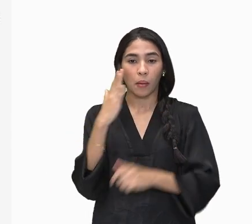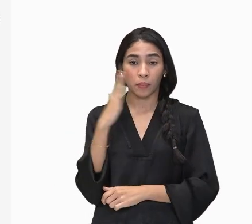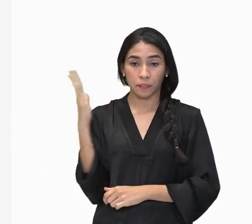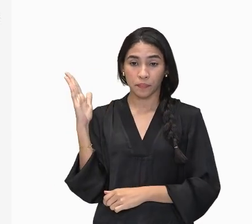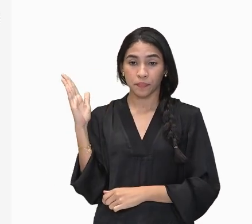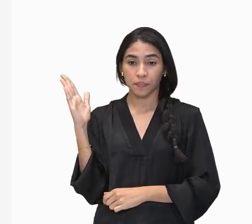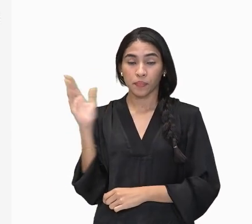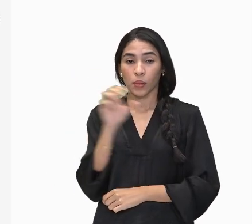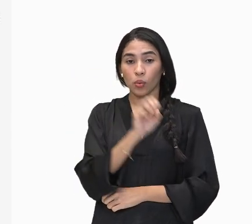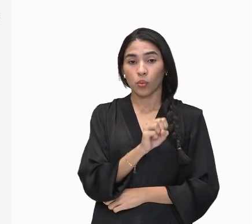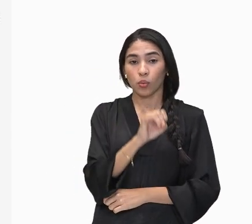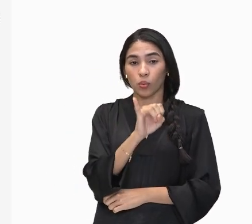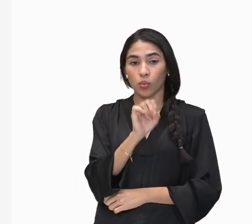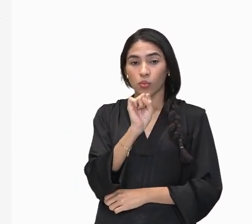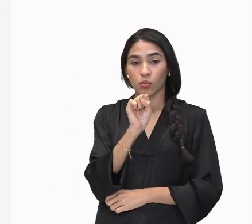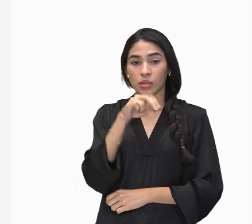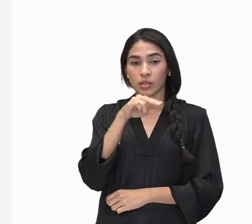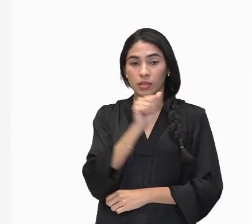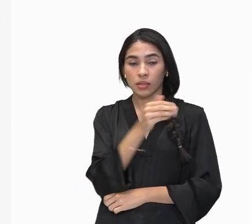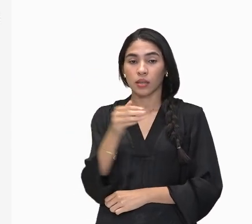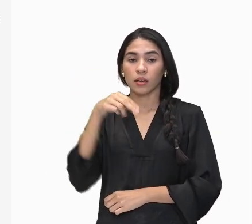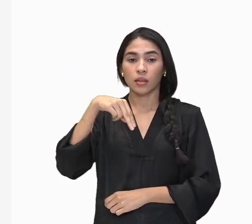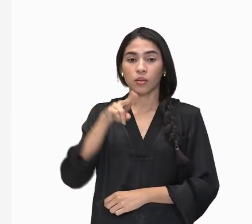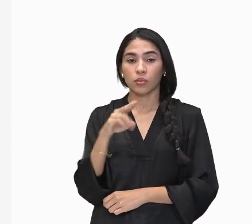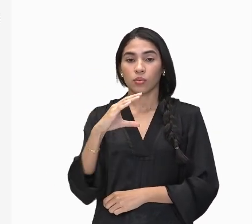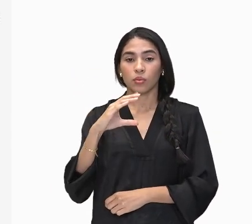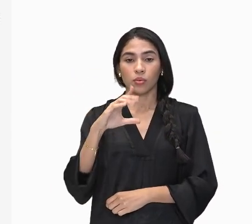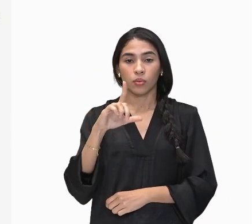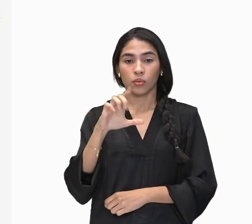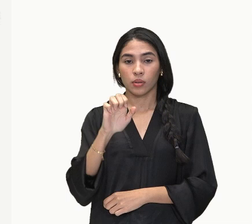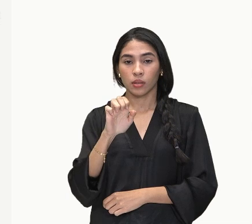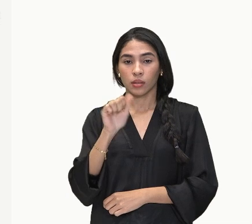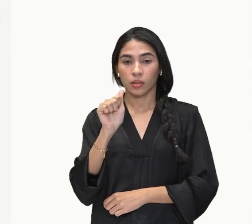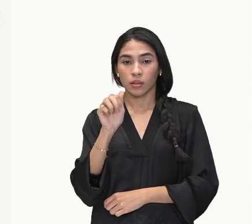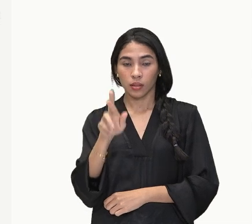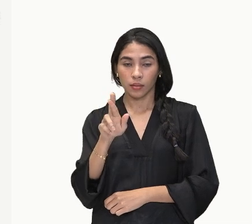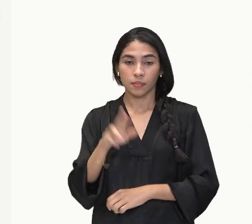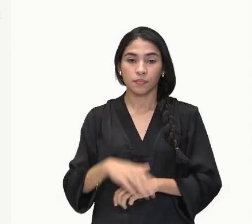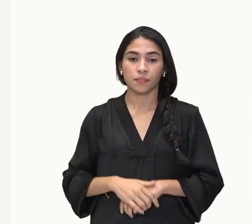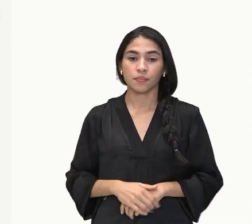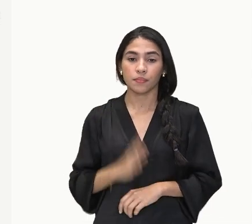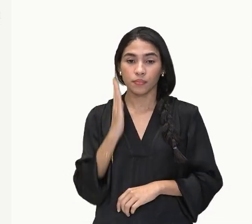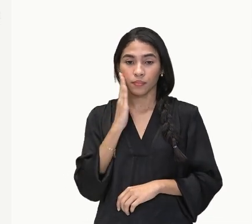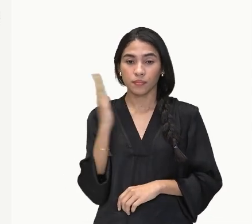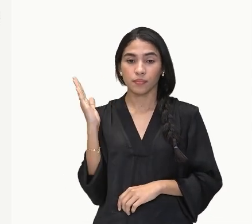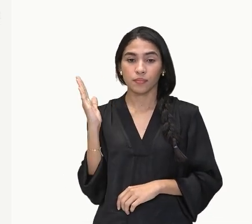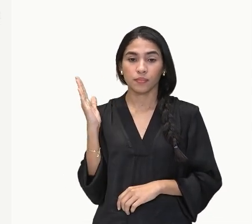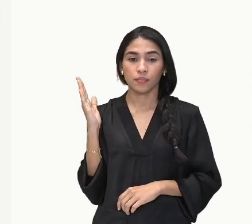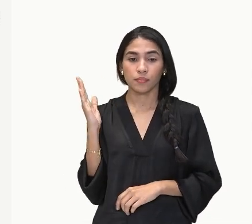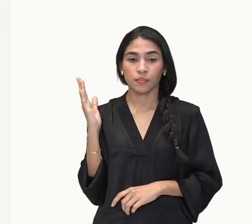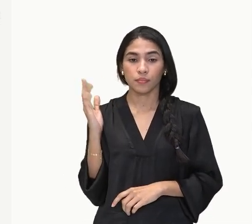como ela funciona agora. Né? Então, a gente tem aqui a representação de uma usina nuclear.